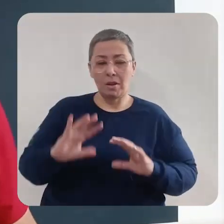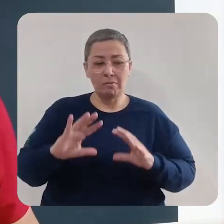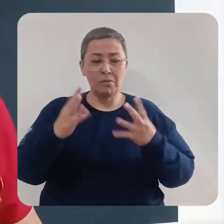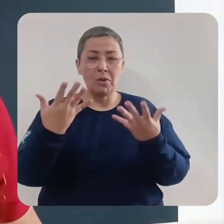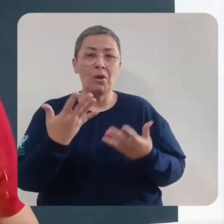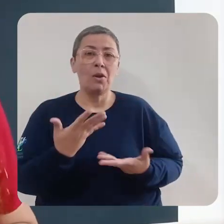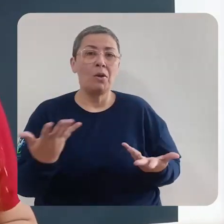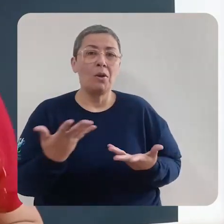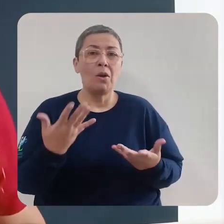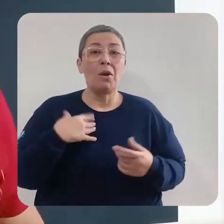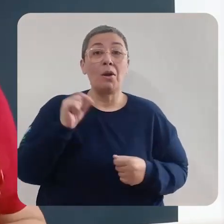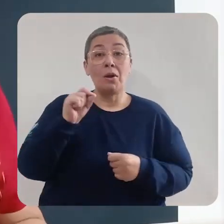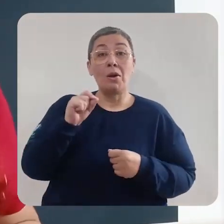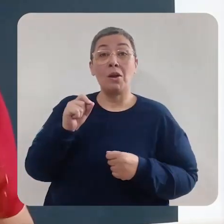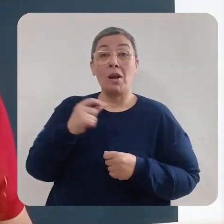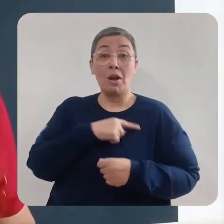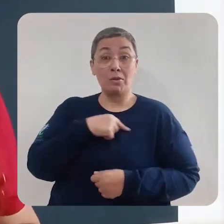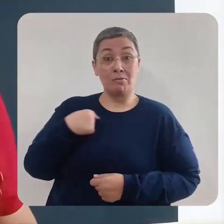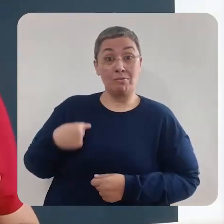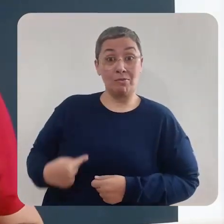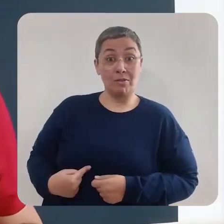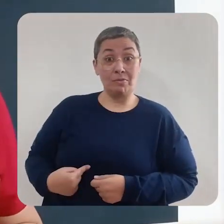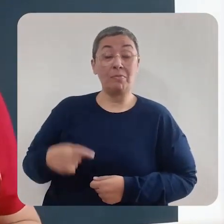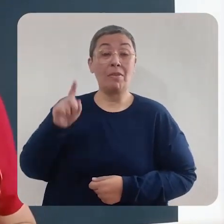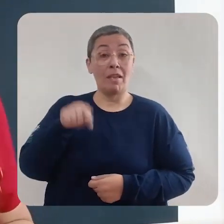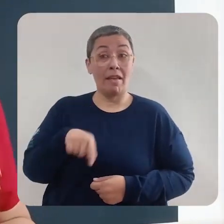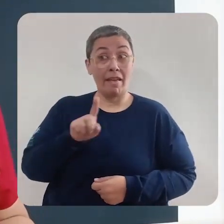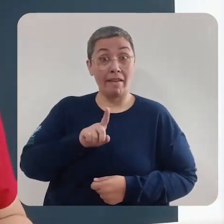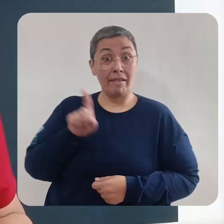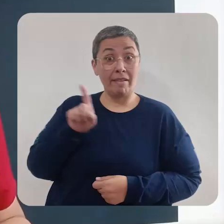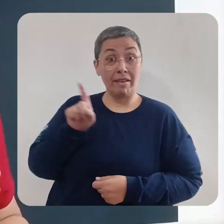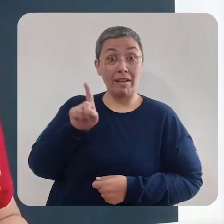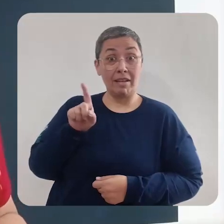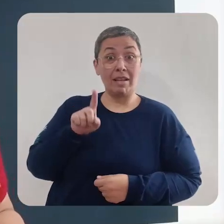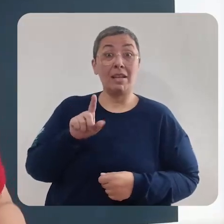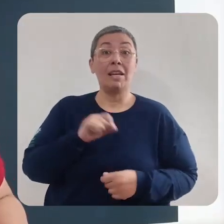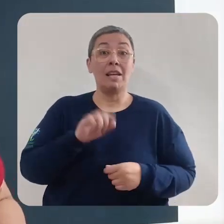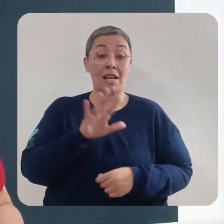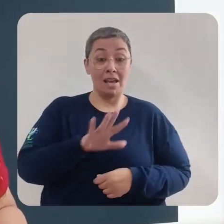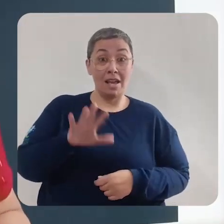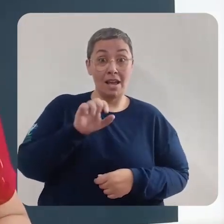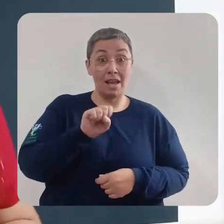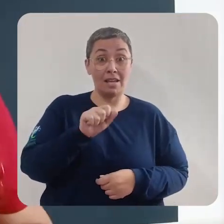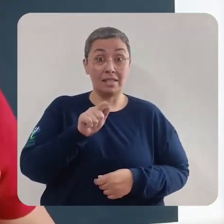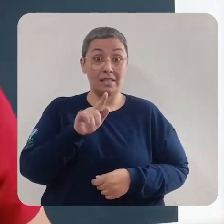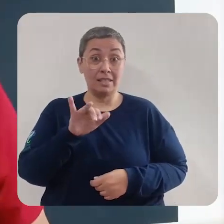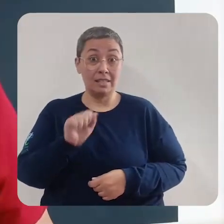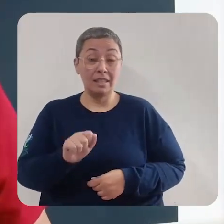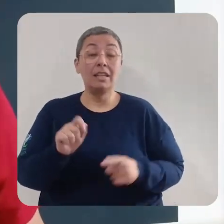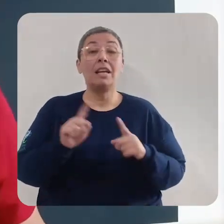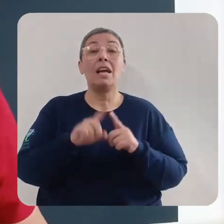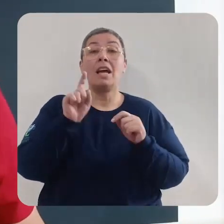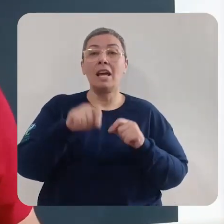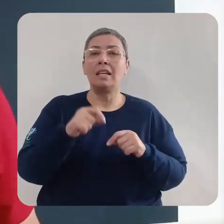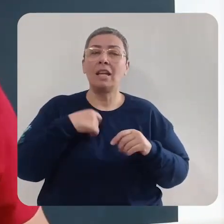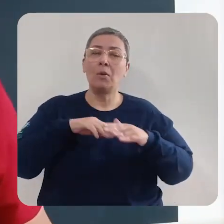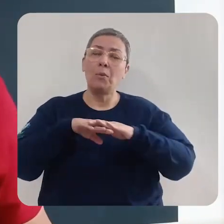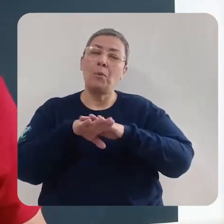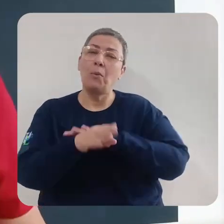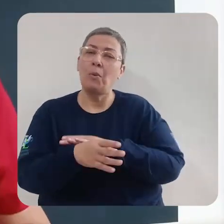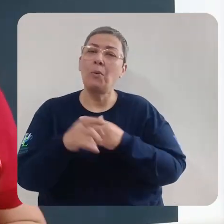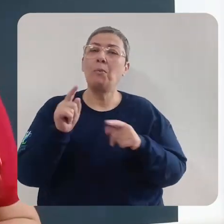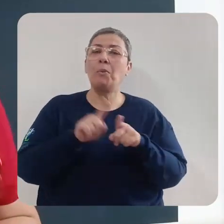essa celebração acontece na China. A China, que fica ali na Ásia, no continente asiático, tem